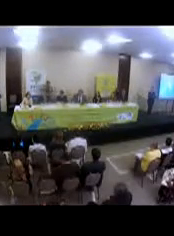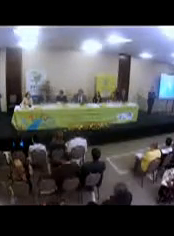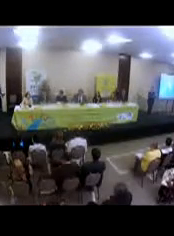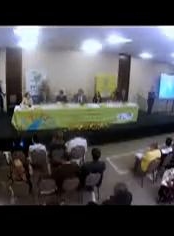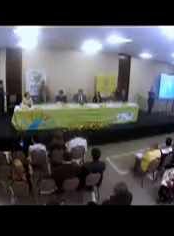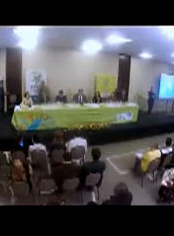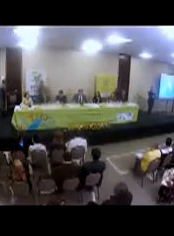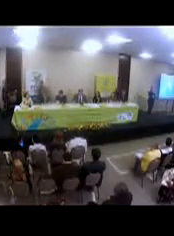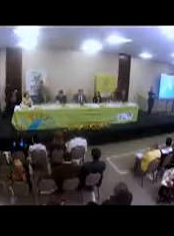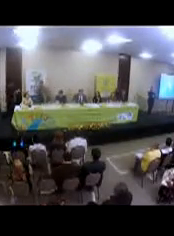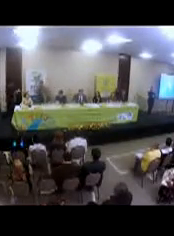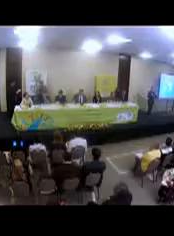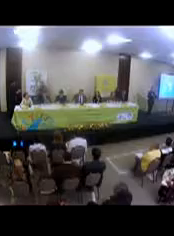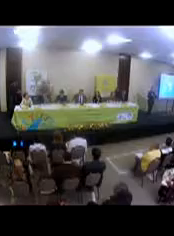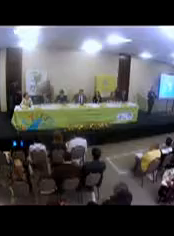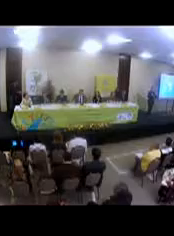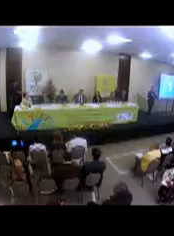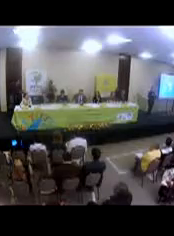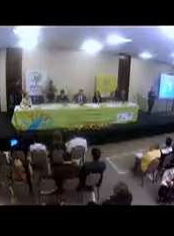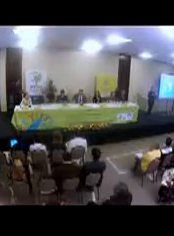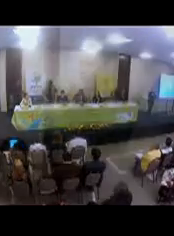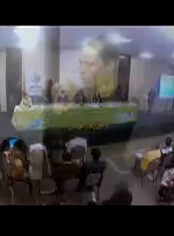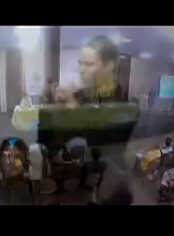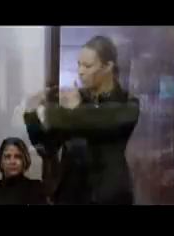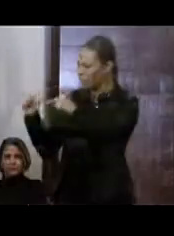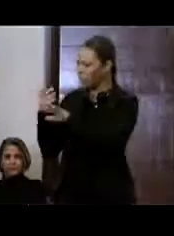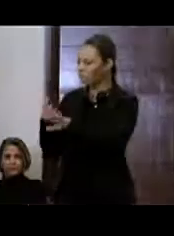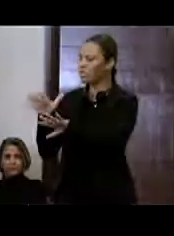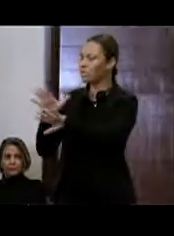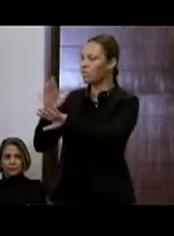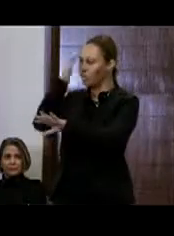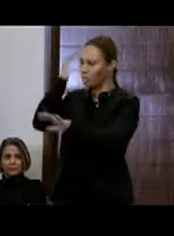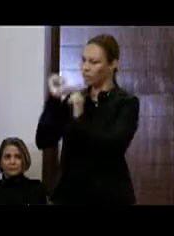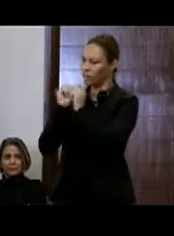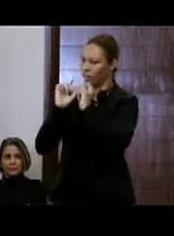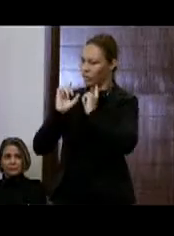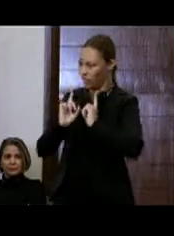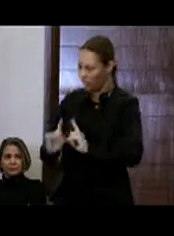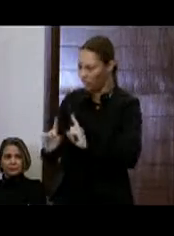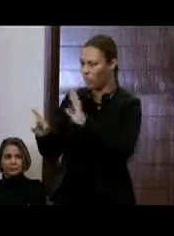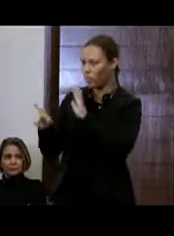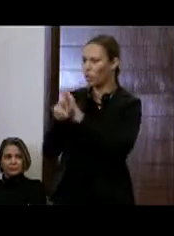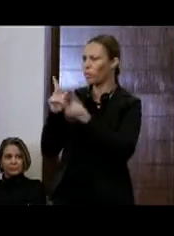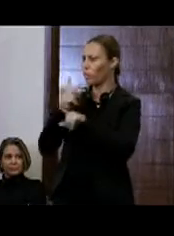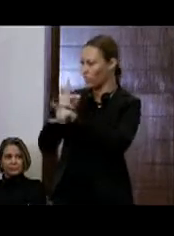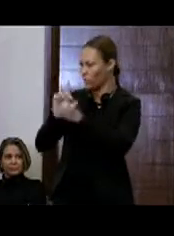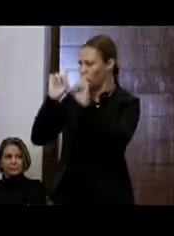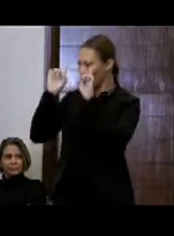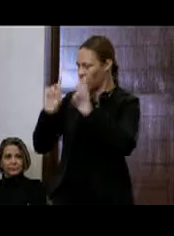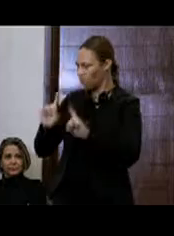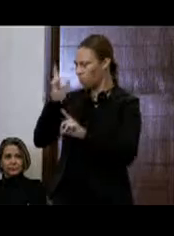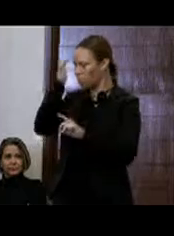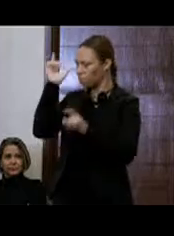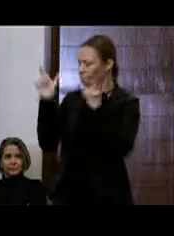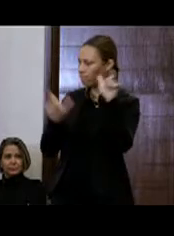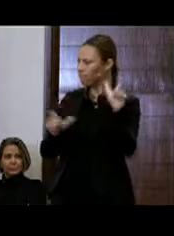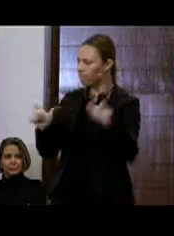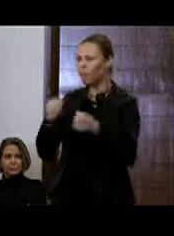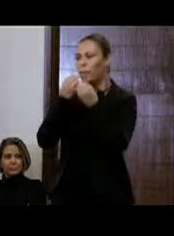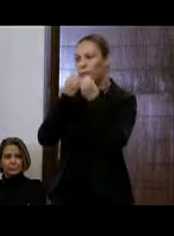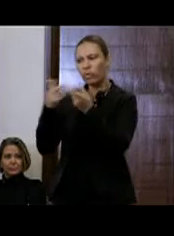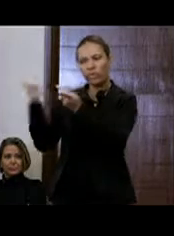Bom dia a todos. Em nome do Grupo do Trabalho de Inclusão de Pessoa com Deficiência da Procuradoria Federal dos Direitos dos Cidadãos, eu gostaria de